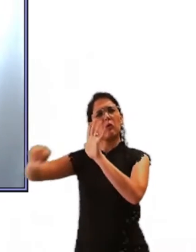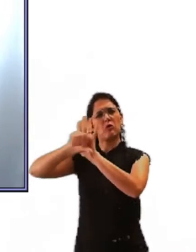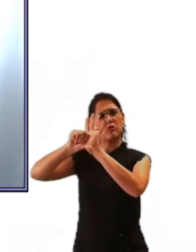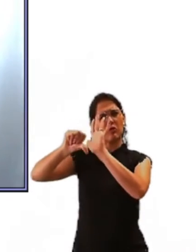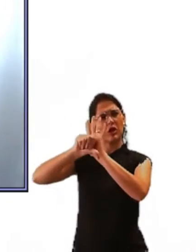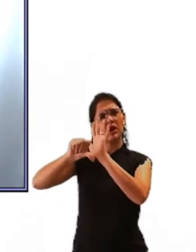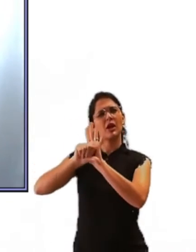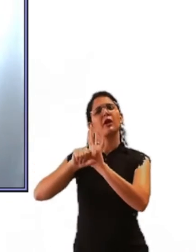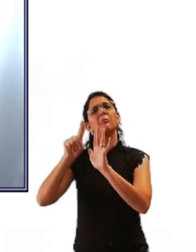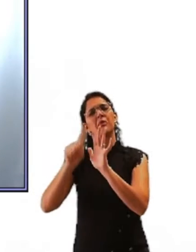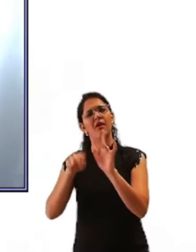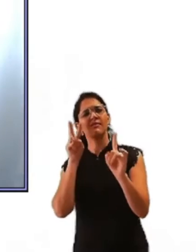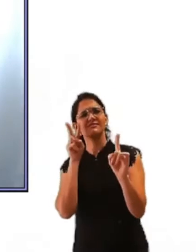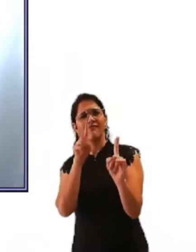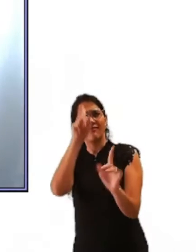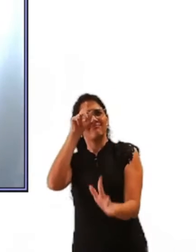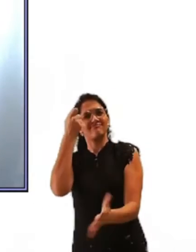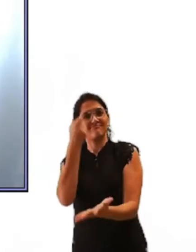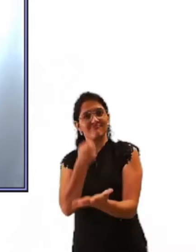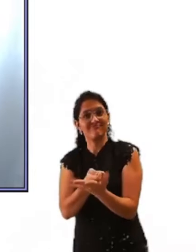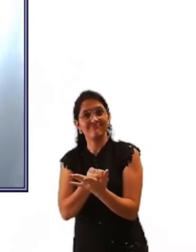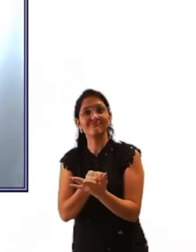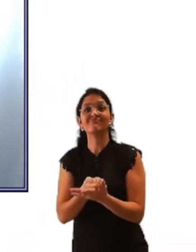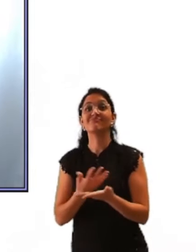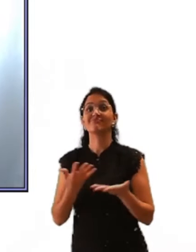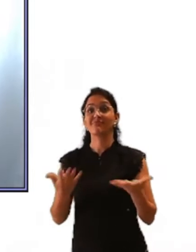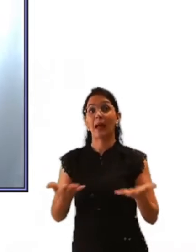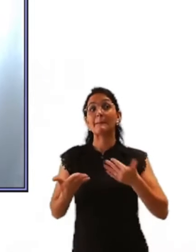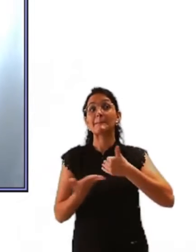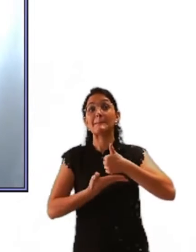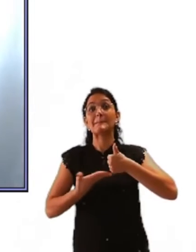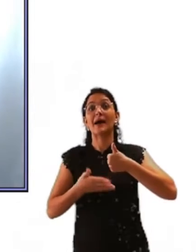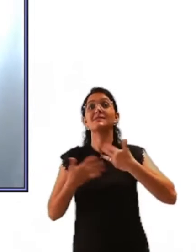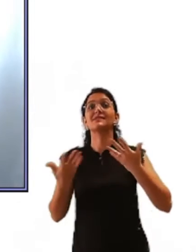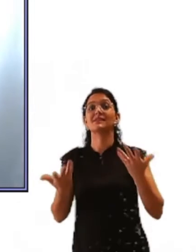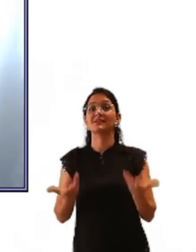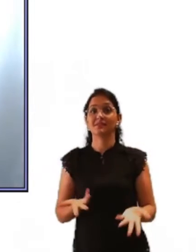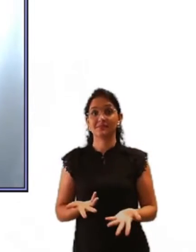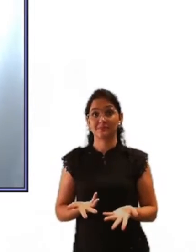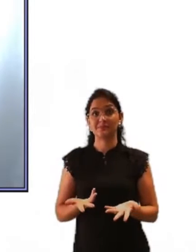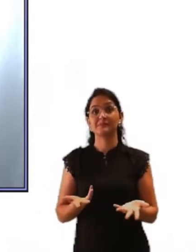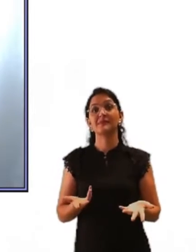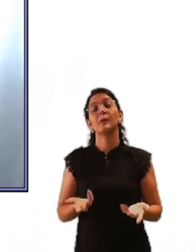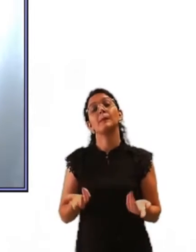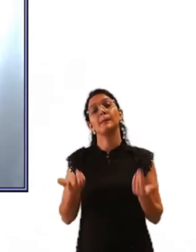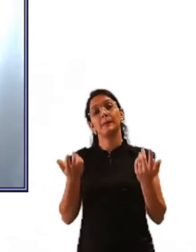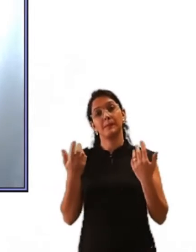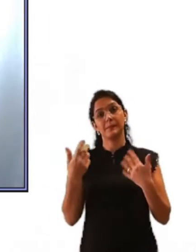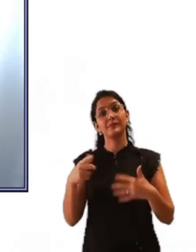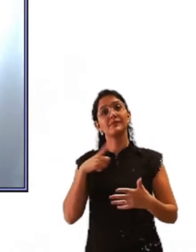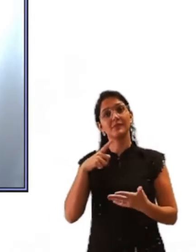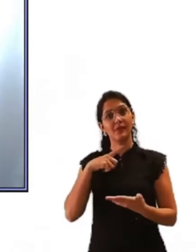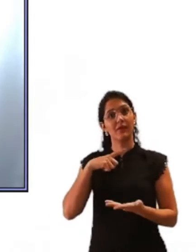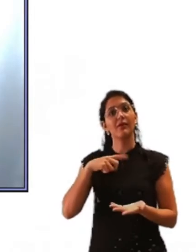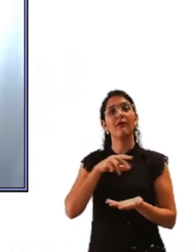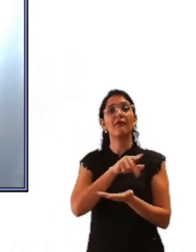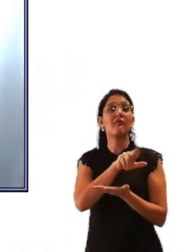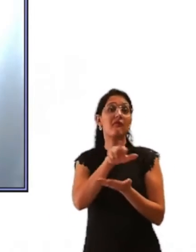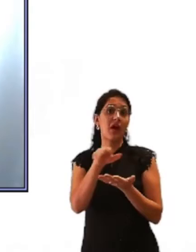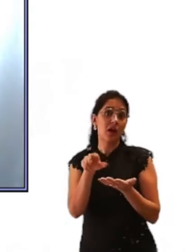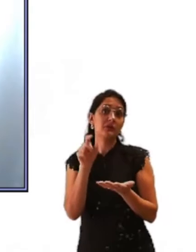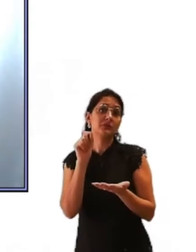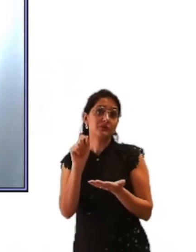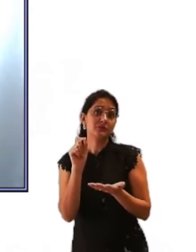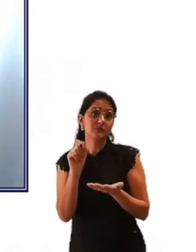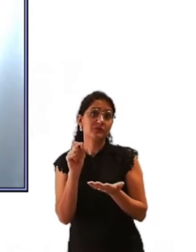do crime, e você decreta uma prisão preventiva com base nisso, a gente tem ali, né, muito